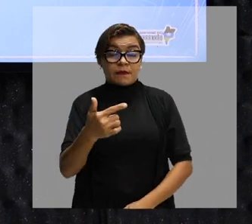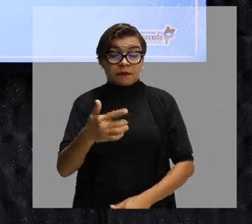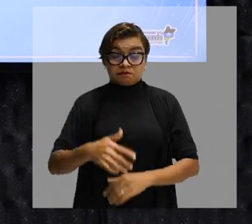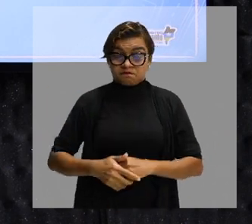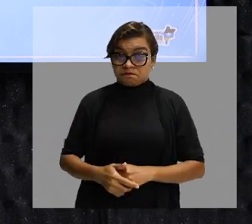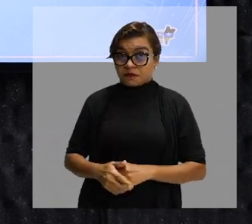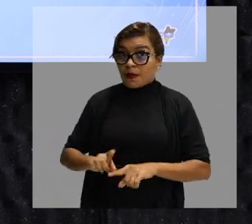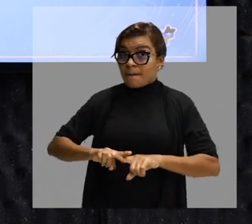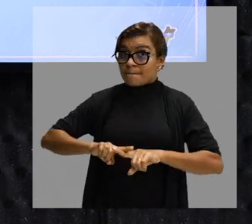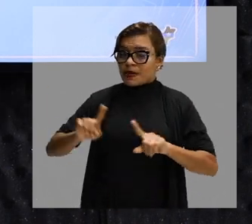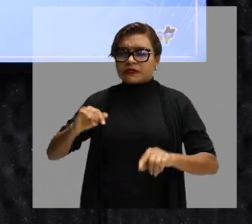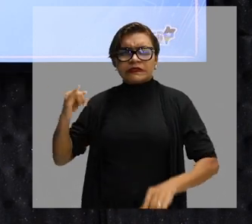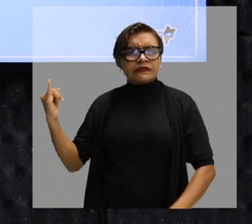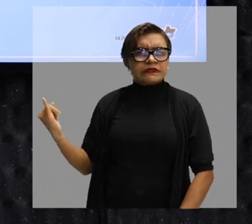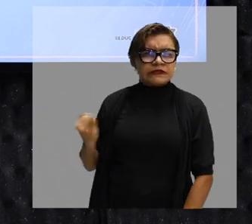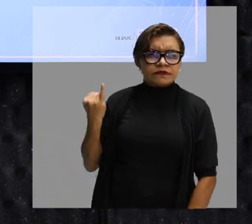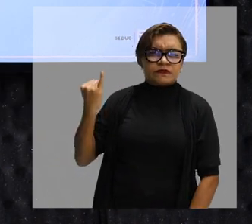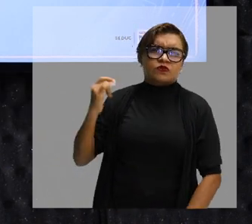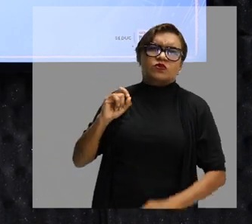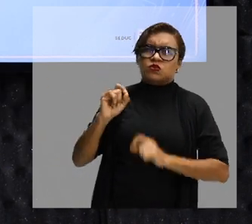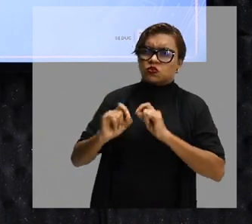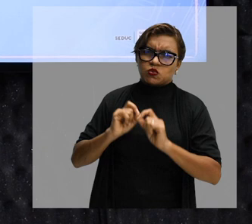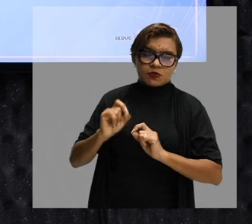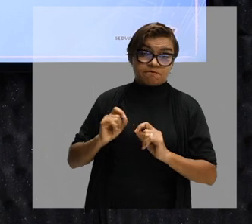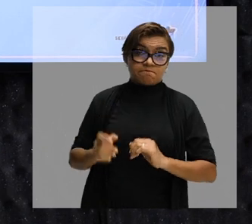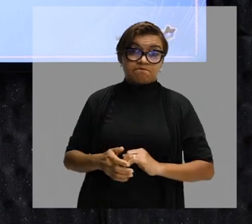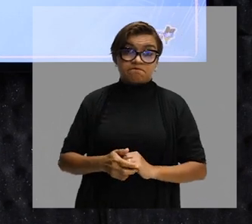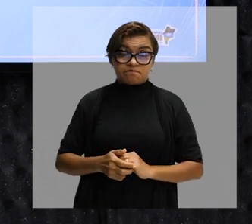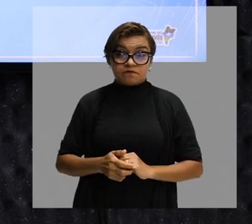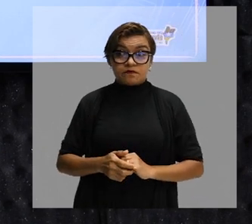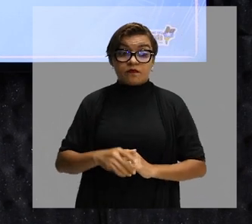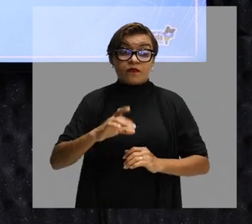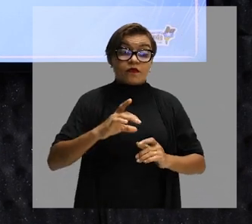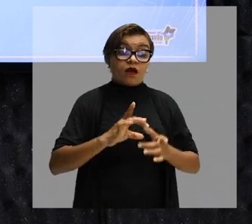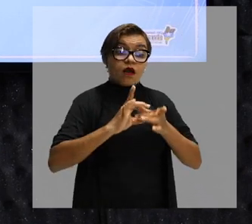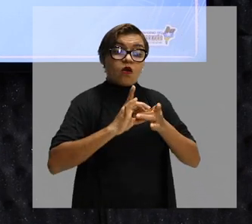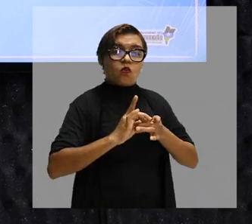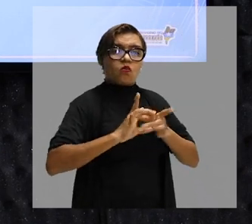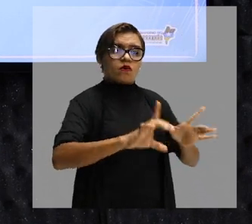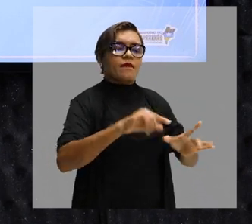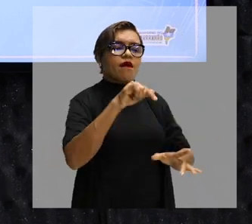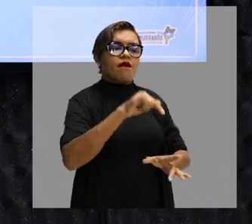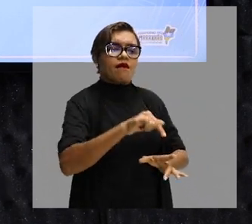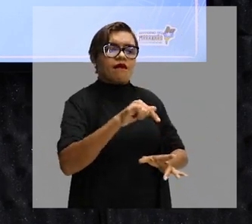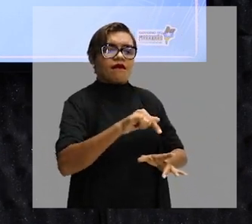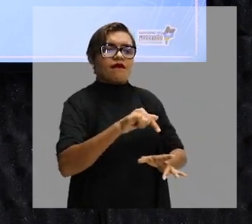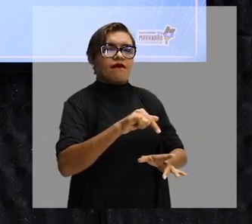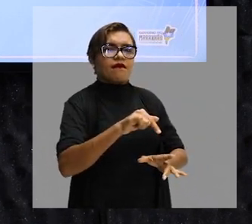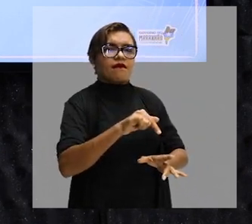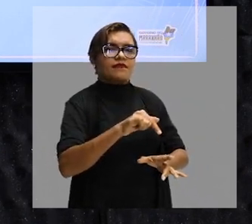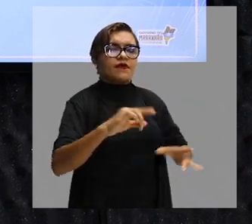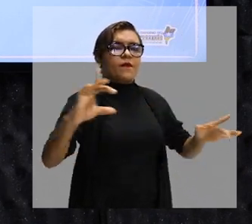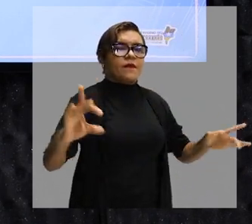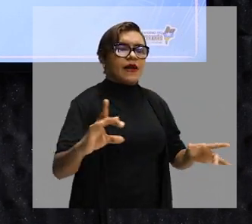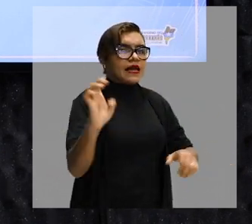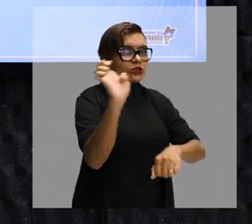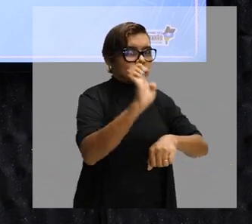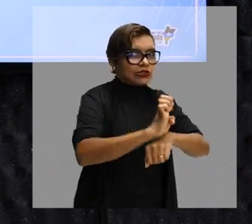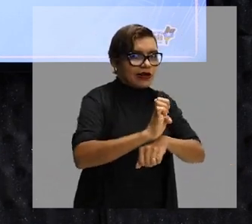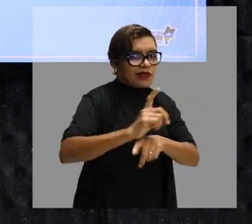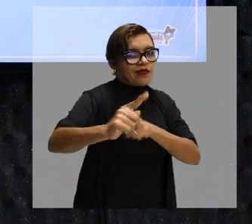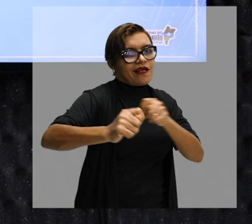o mais latente, o mais gritante, tá? É que o liberalismo estabelece uma relação entre Estado e